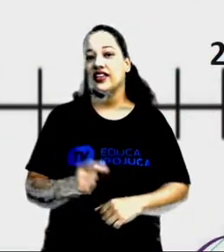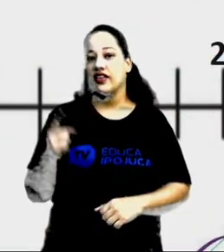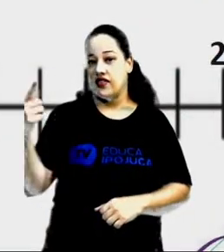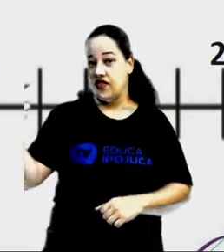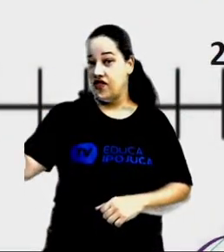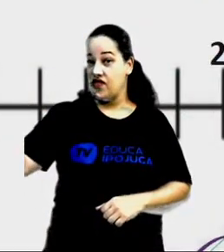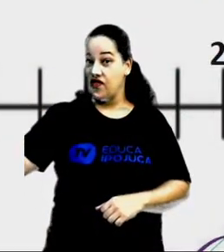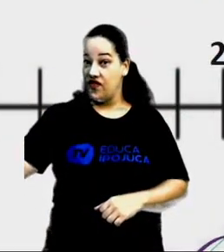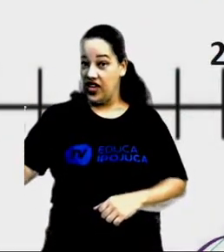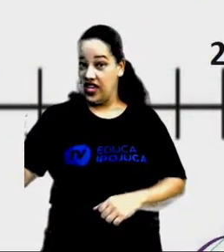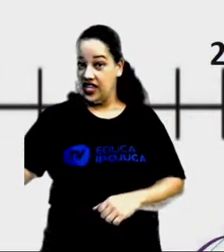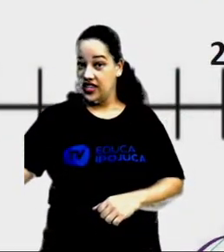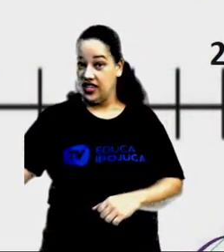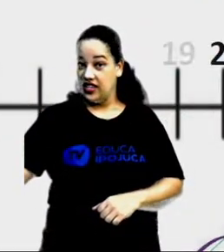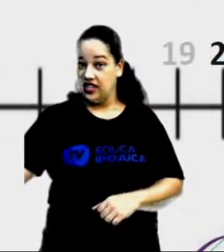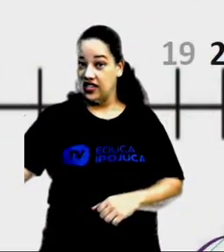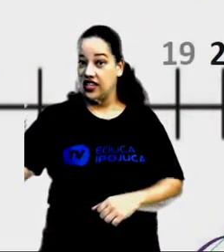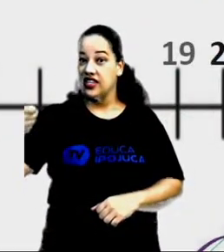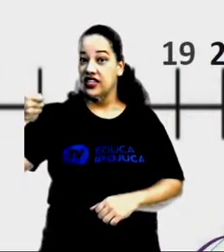20,